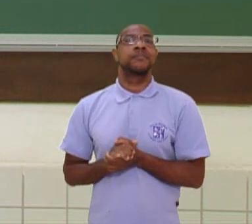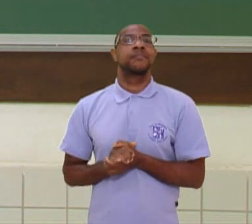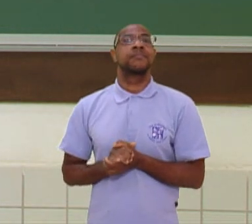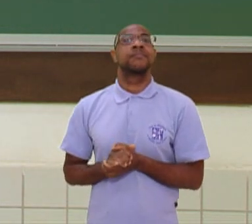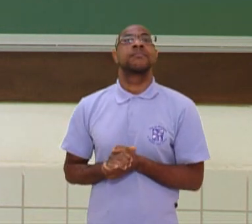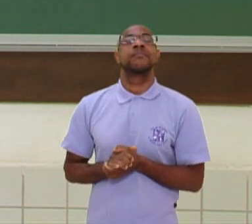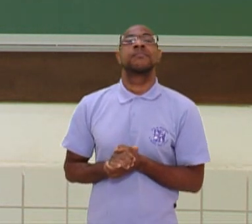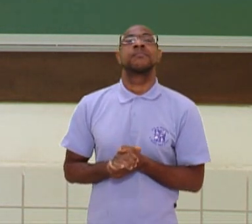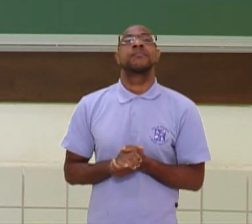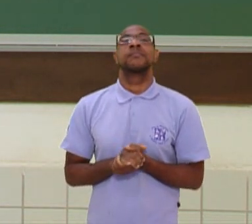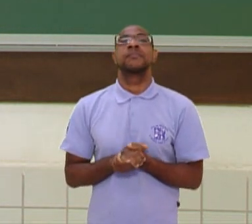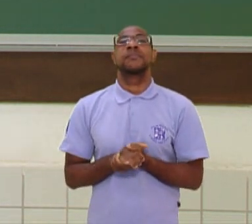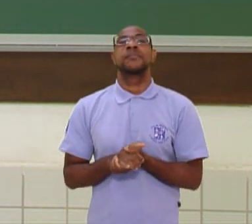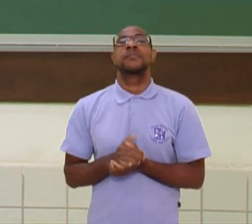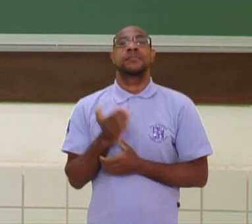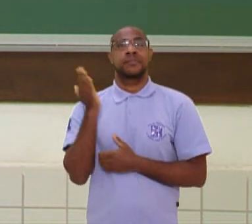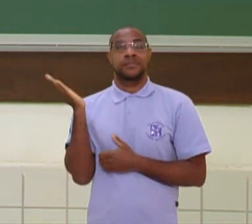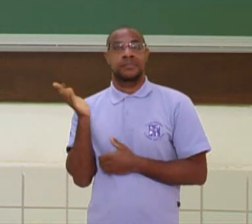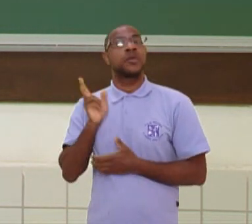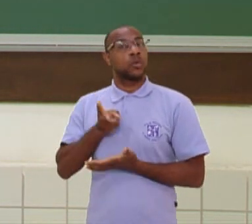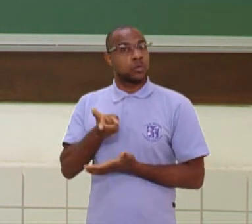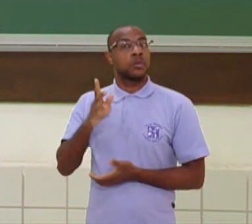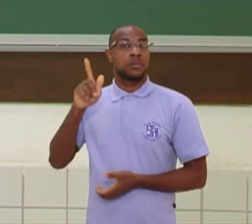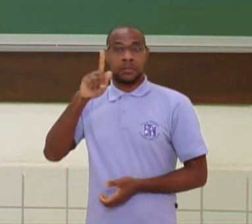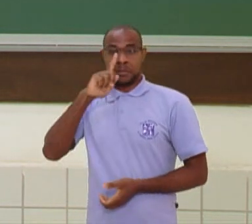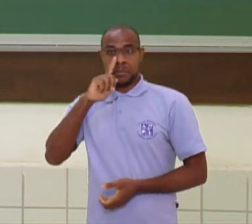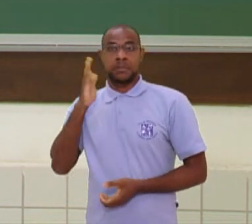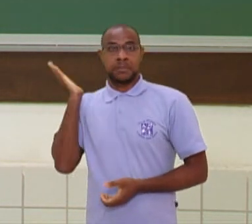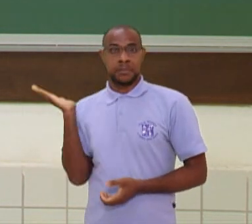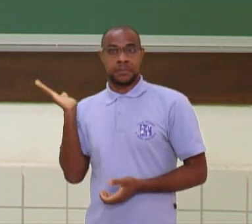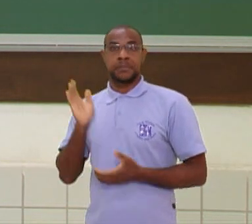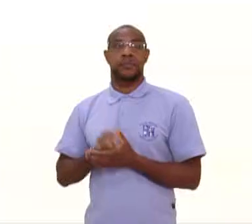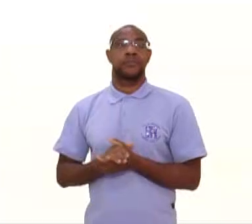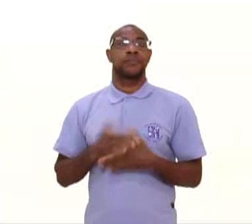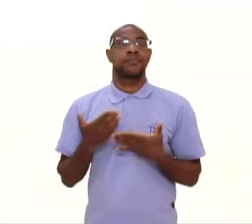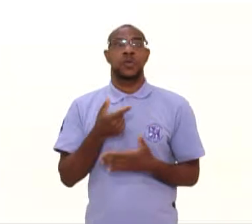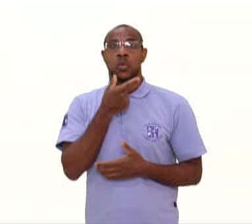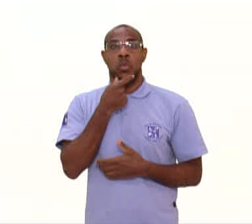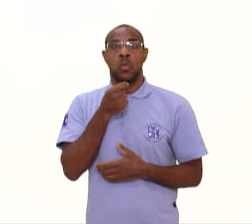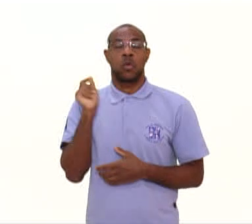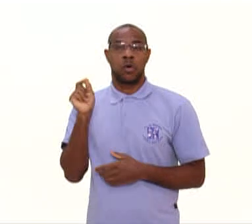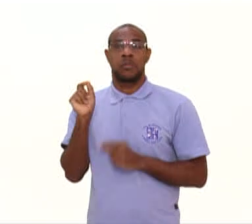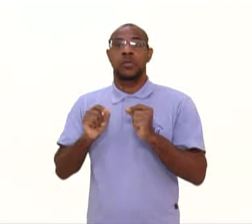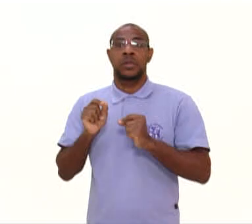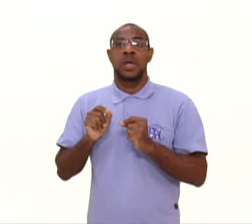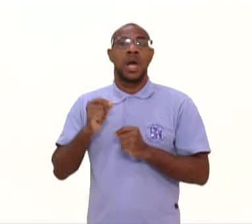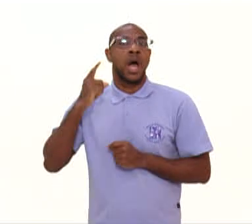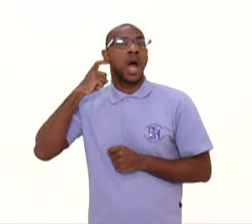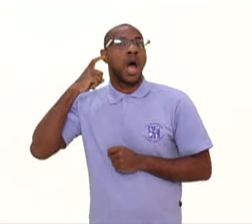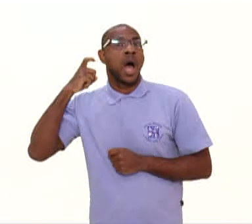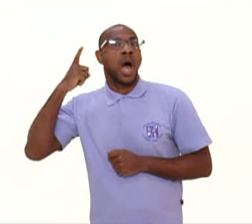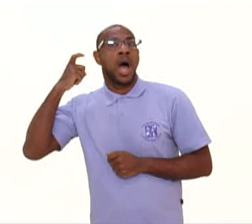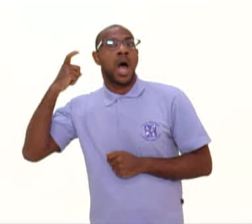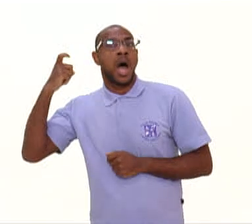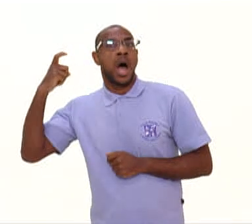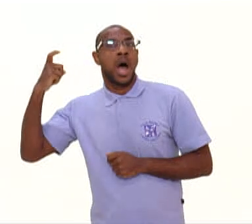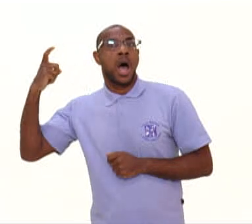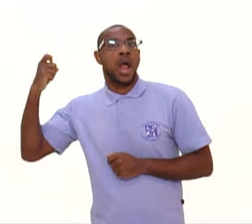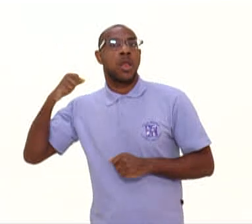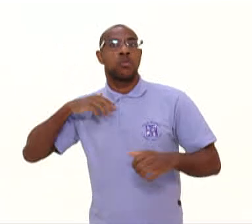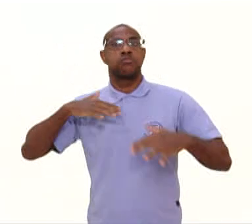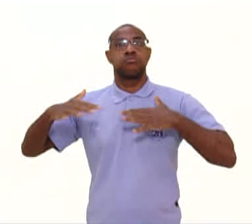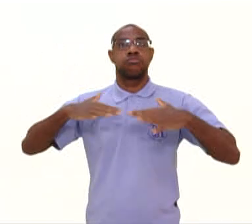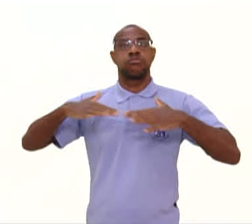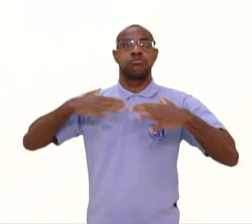vamos avançar mais um pouquinho. Ainda na Grécia, para Euclides, a altura do som aumenta com o número de movimentos, ou